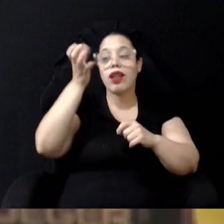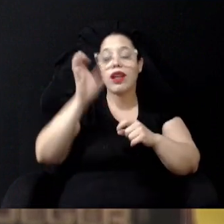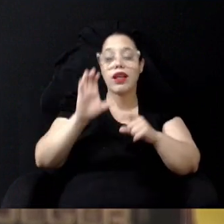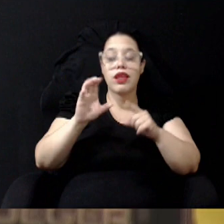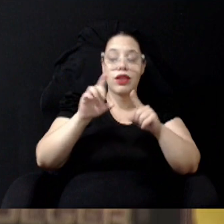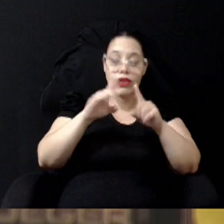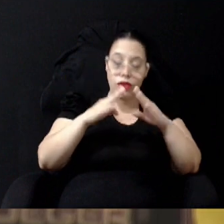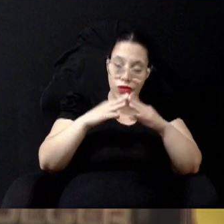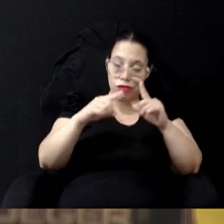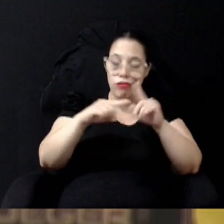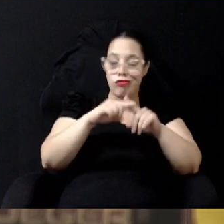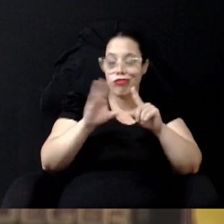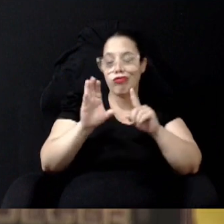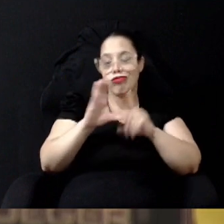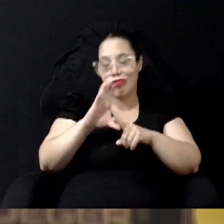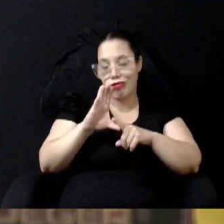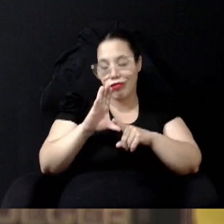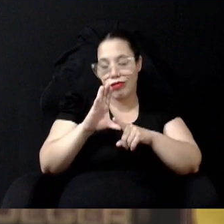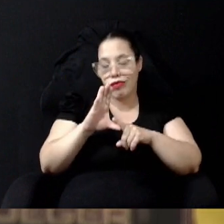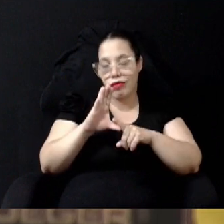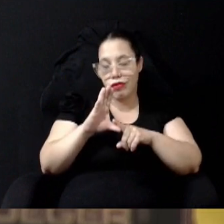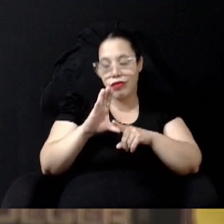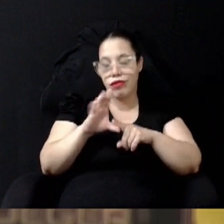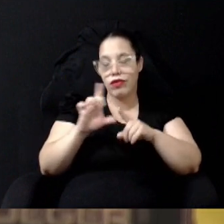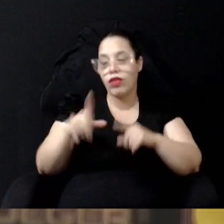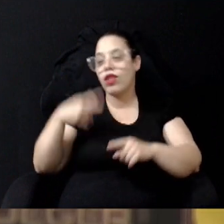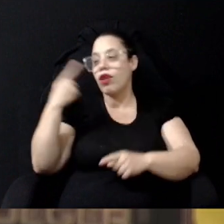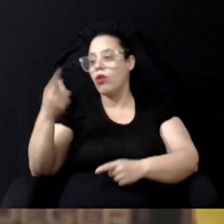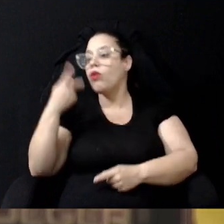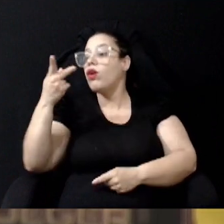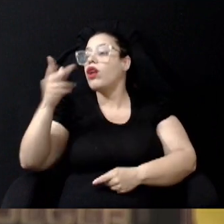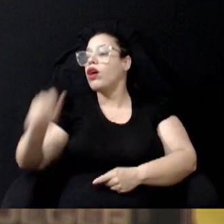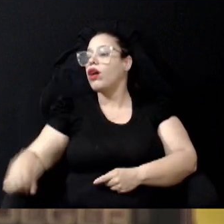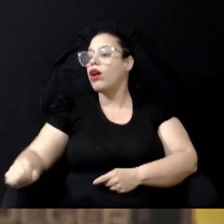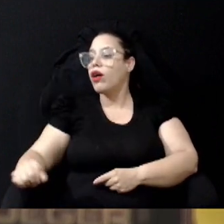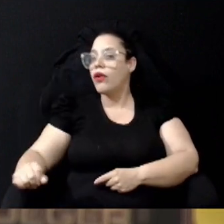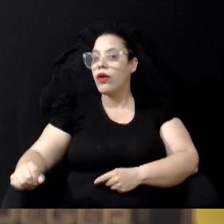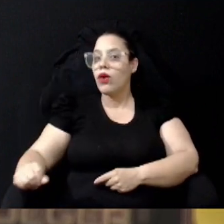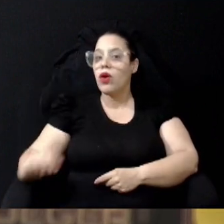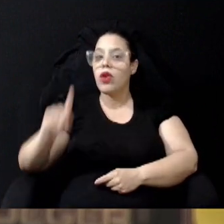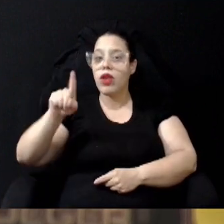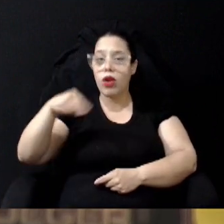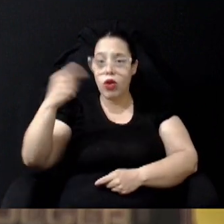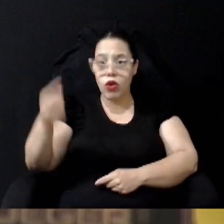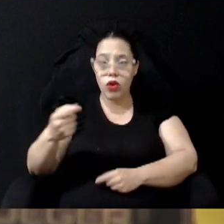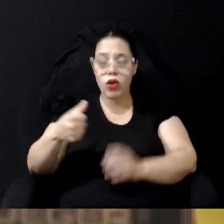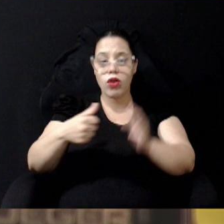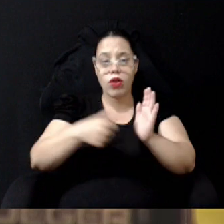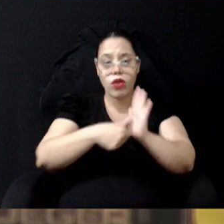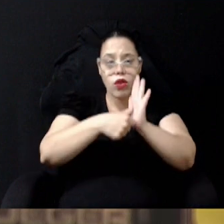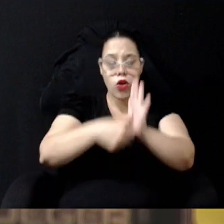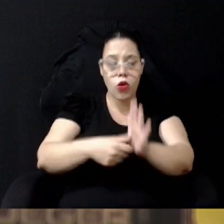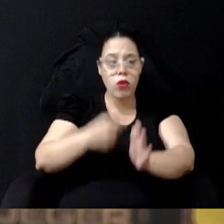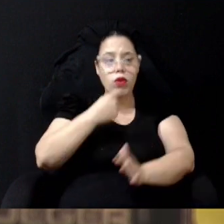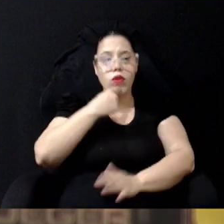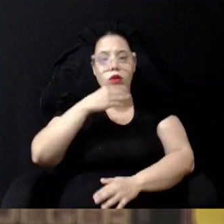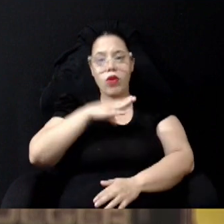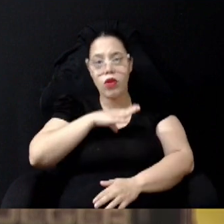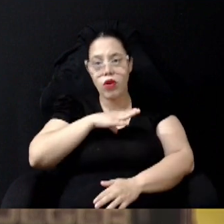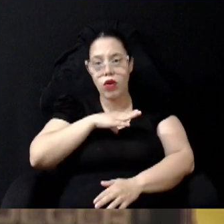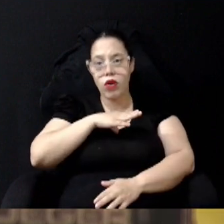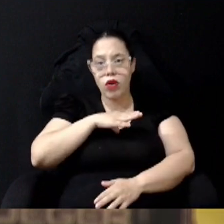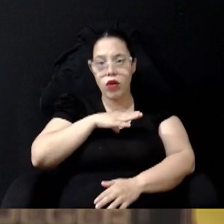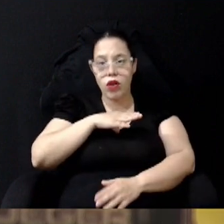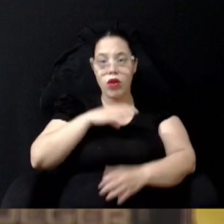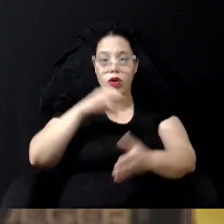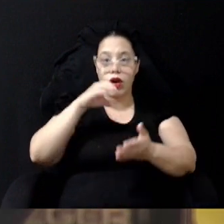Sabe? Aí, depois disso, eu falei para ela assim: "Escuta, tem algum outro lugar que tem documentos da cidade?" Ela falou assim: "No arquivo da Câmara." E,